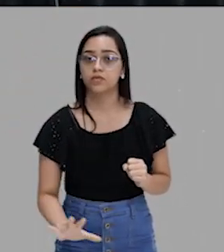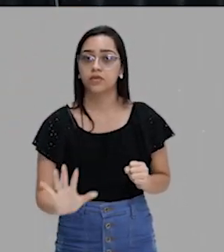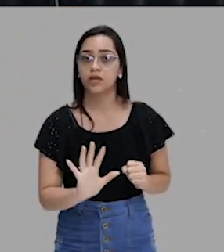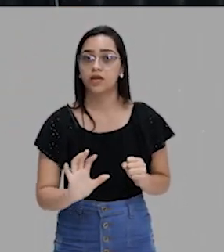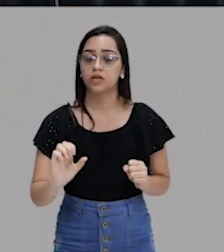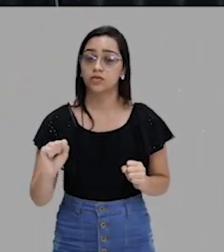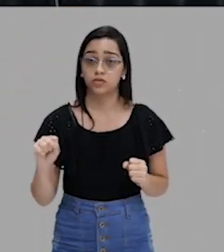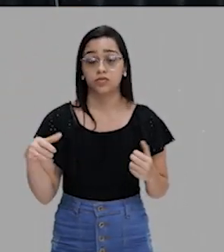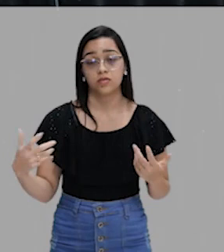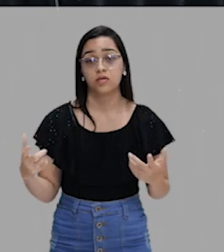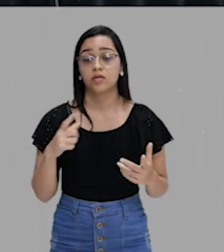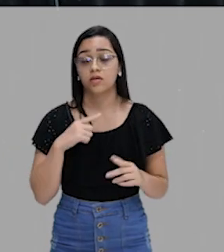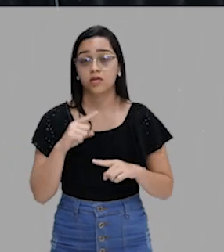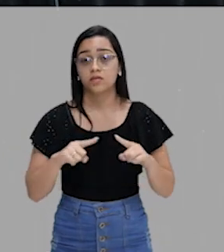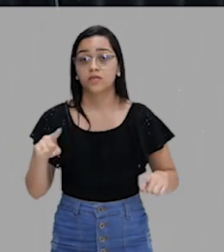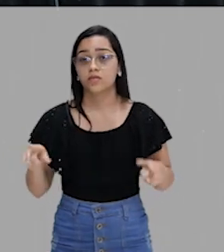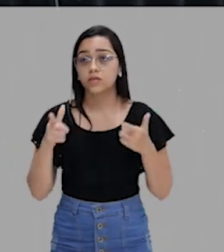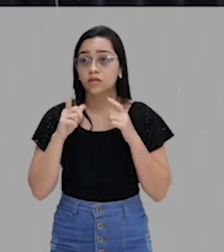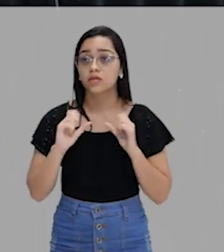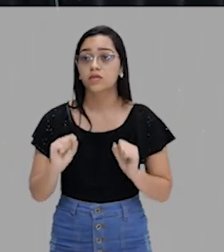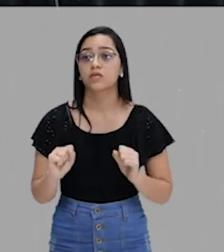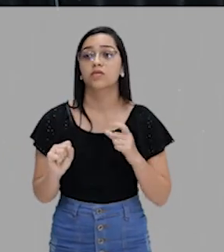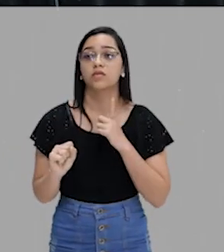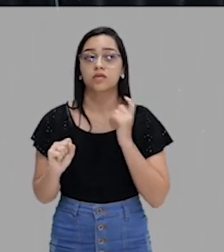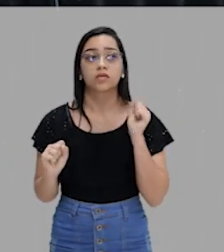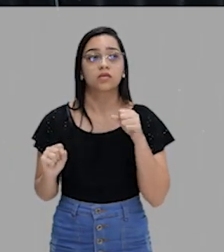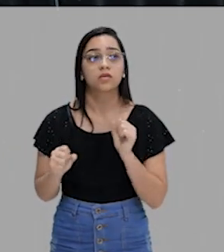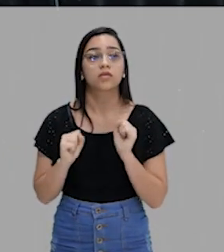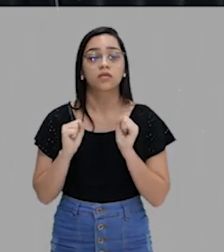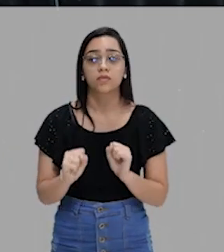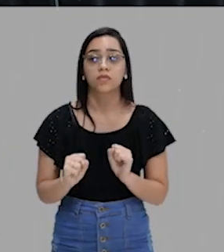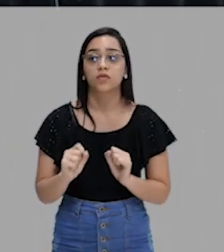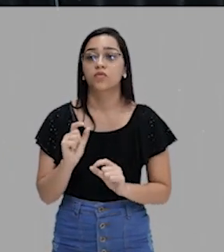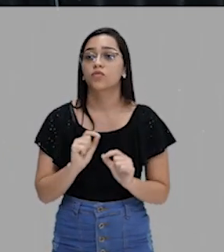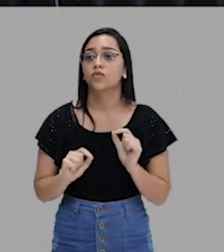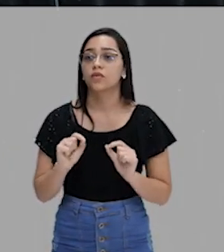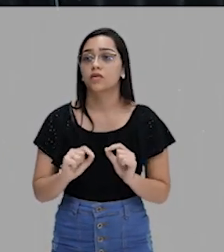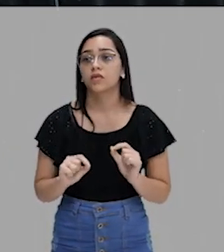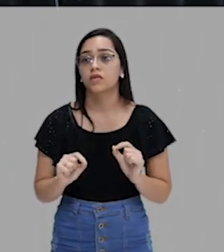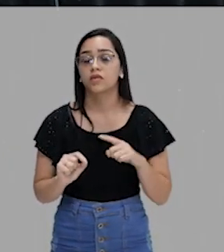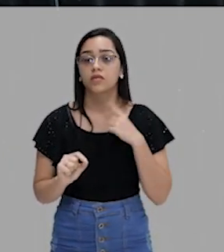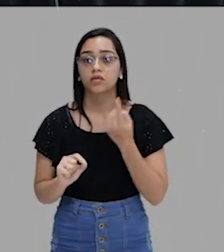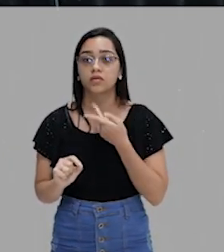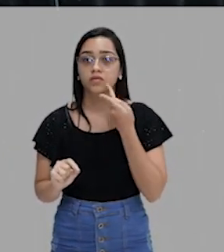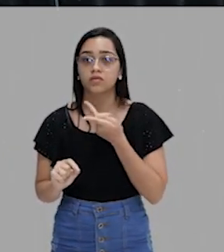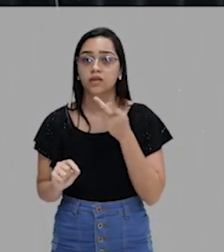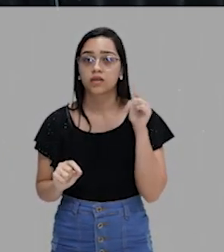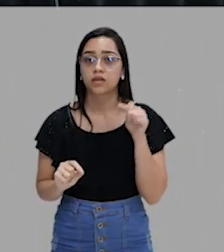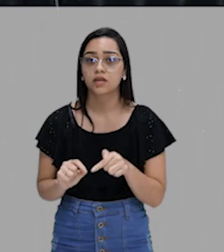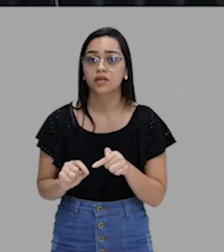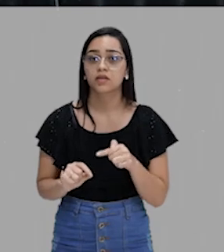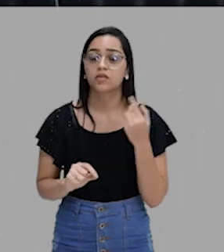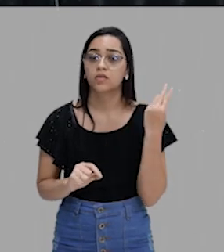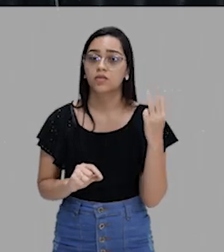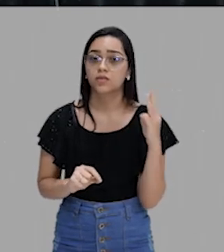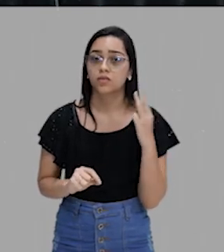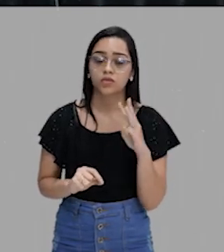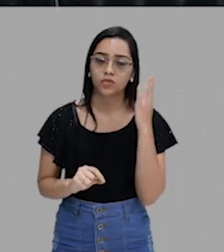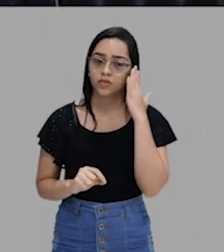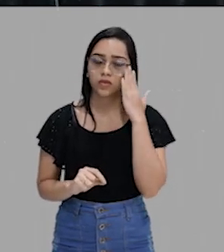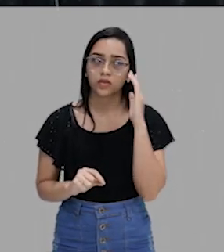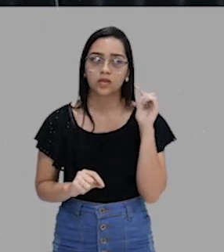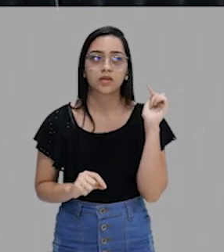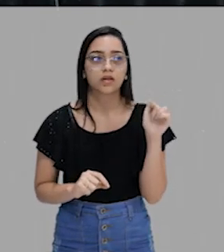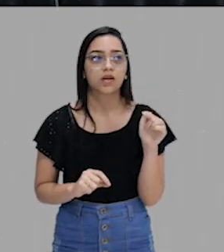no Sul, as variações linguísticas existem. Pode ser que alguma coisa que a gente fale aqui no Maranhão não se entenda